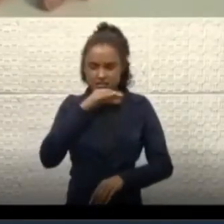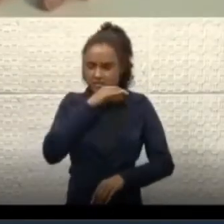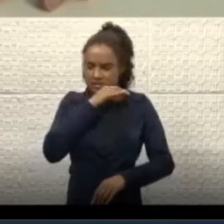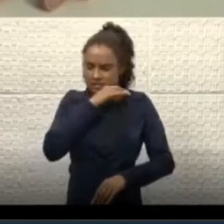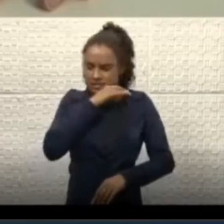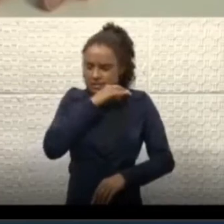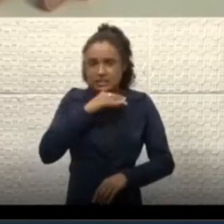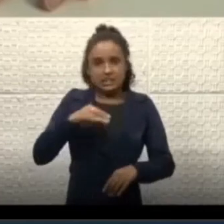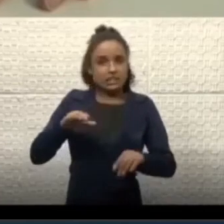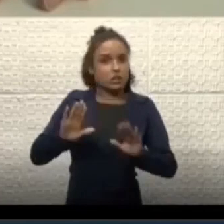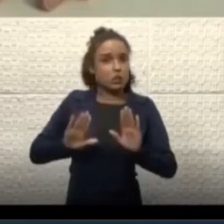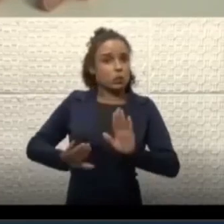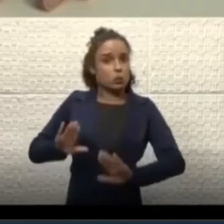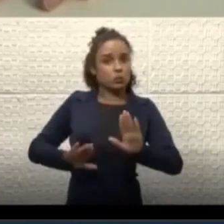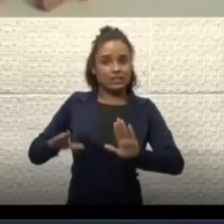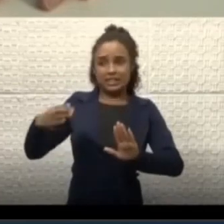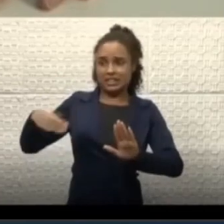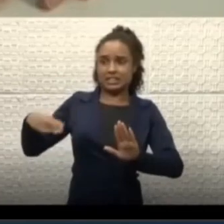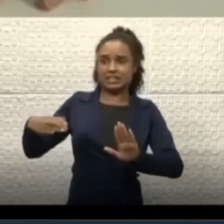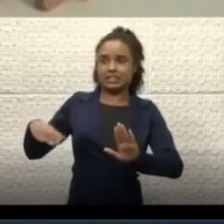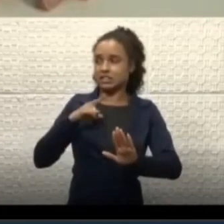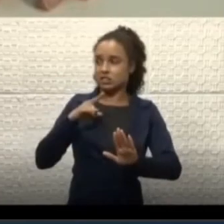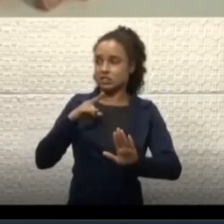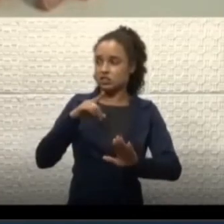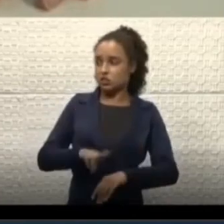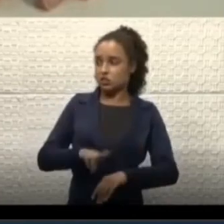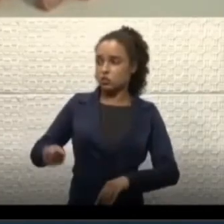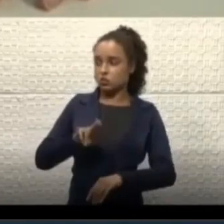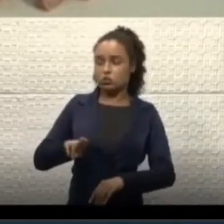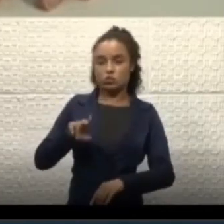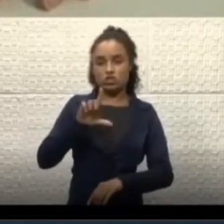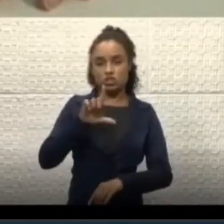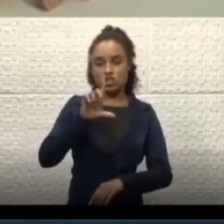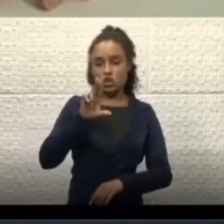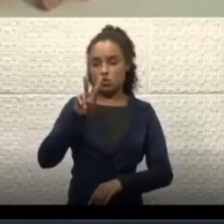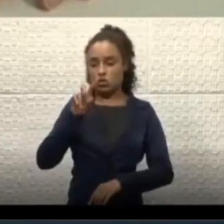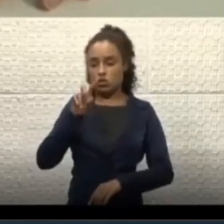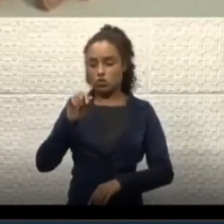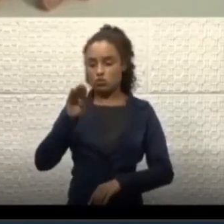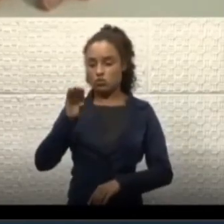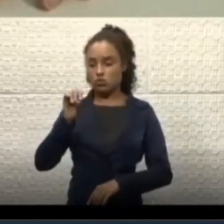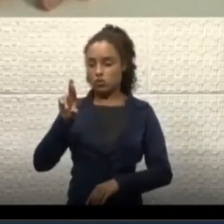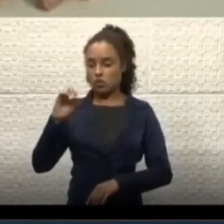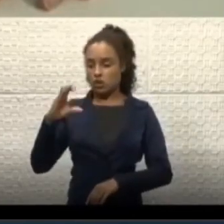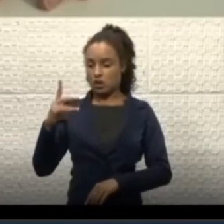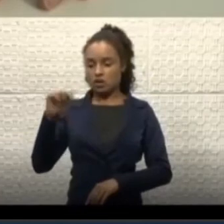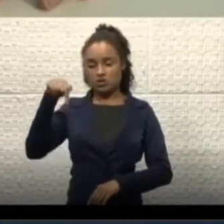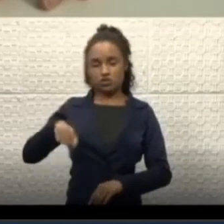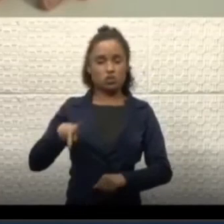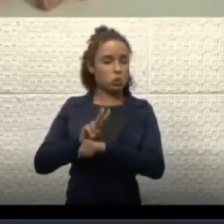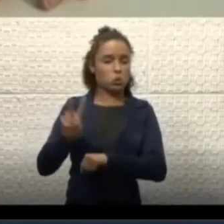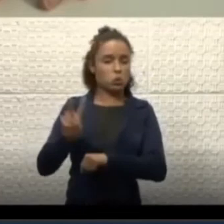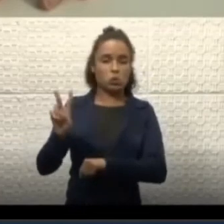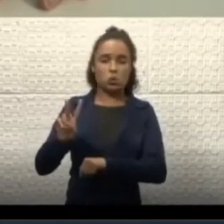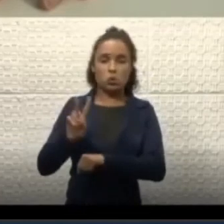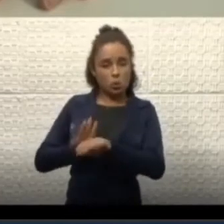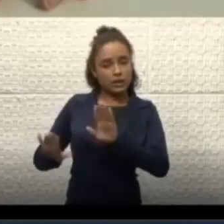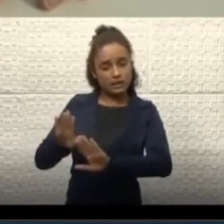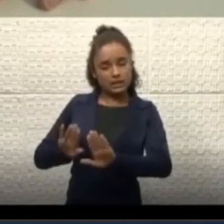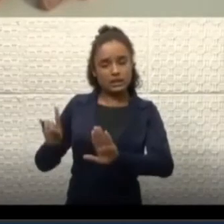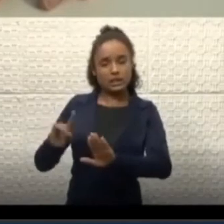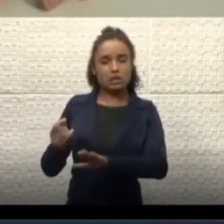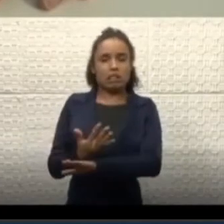70 graus Celsius. Então utilize luvas de borracha se você tiver, ou com muito cuidado para não se queimar.